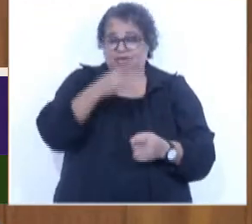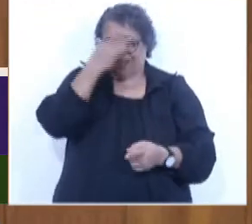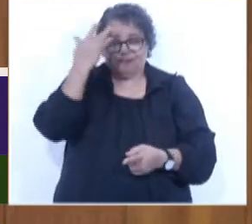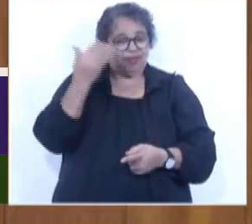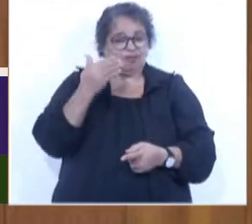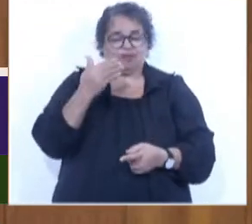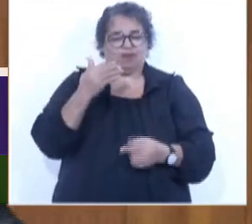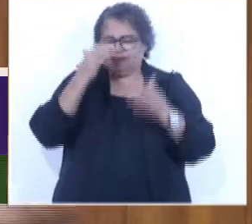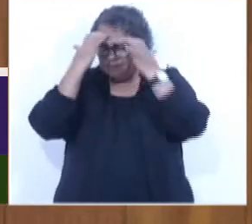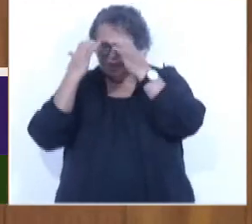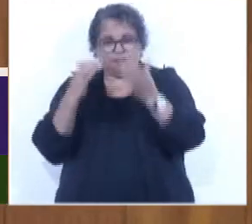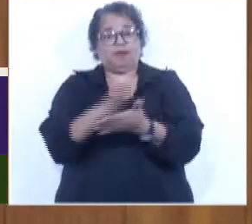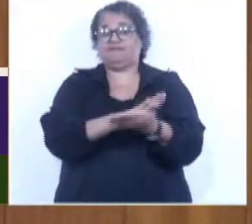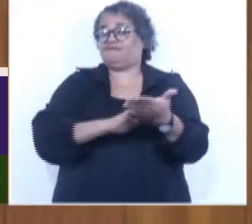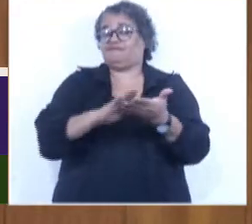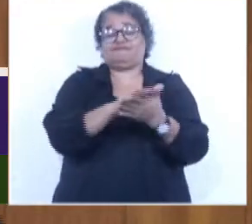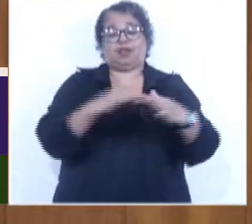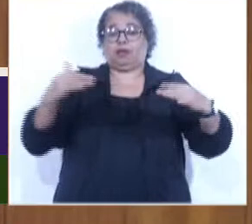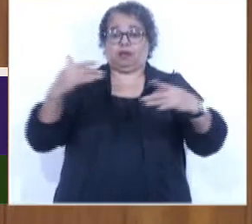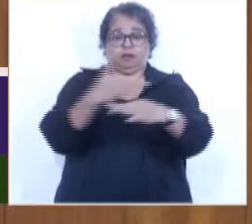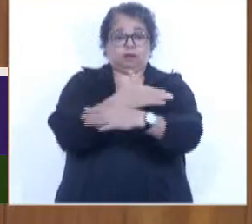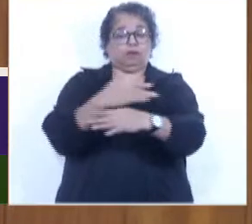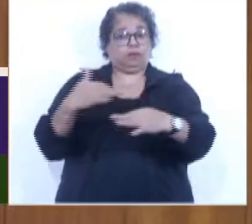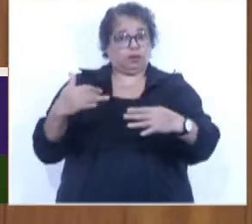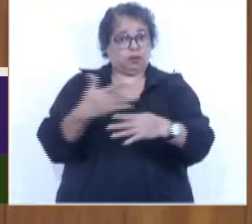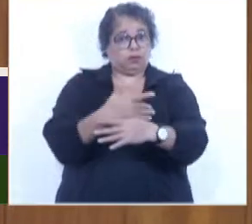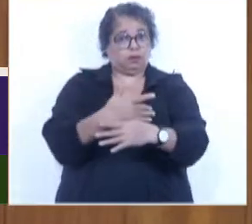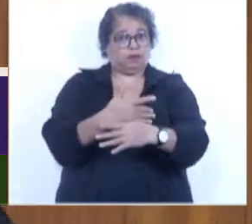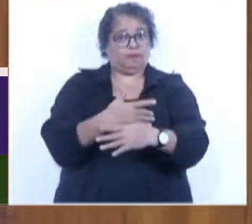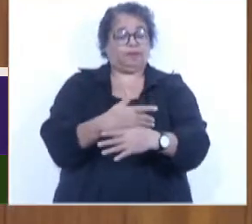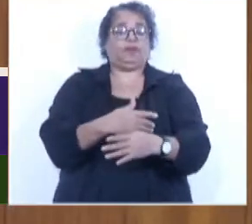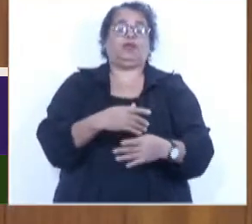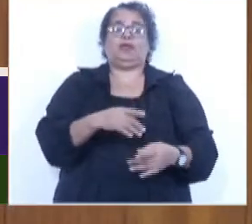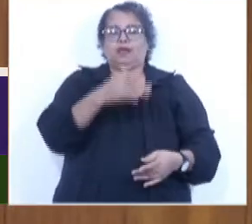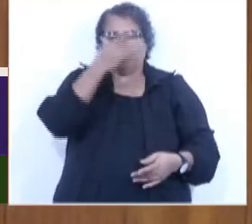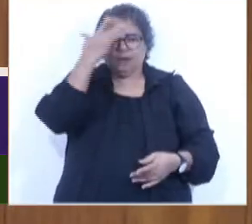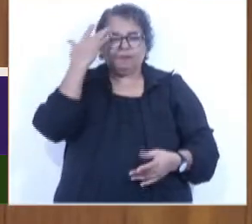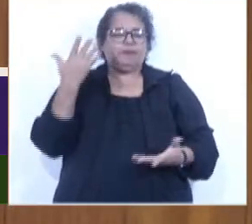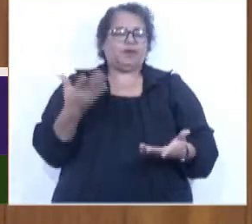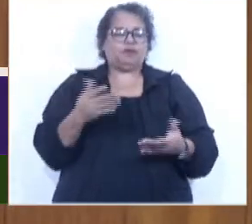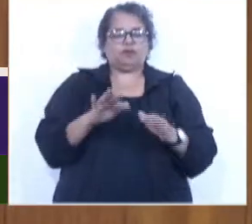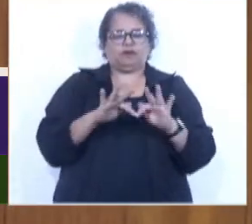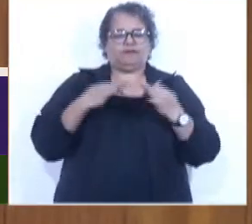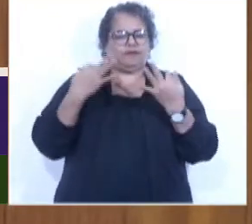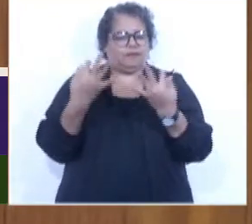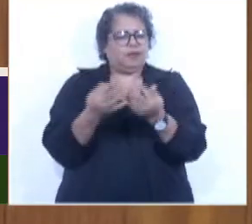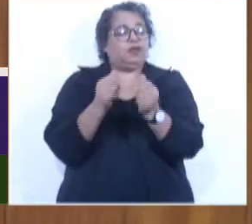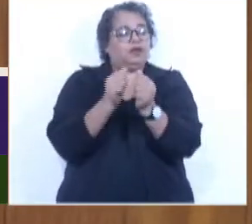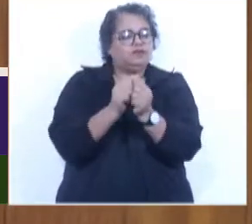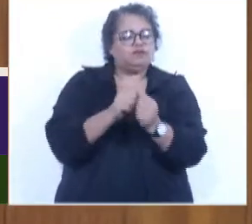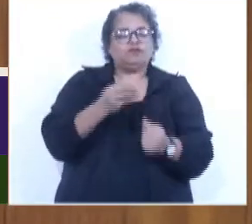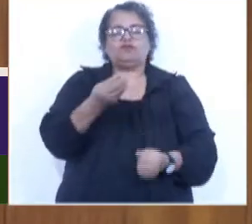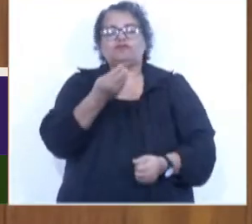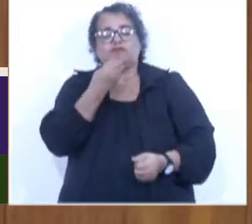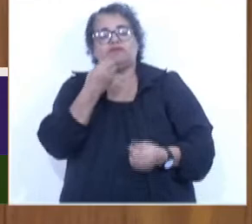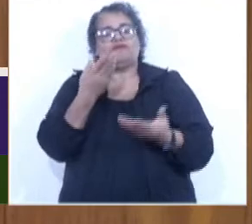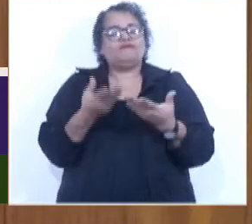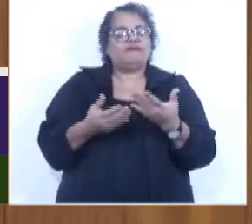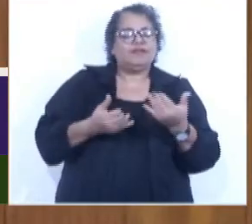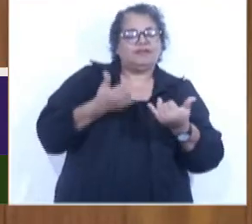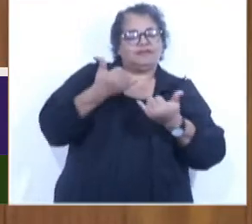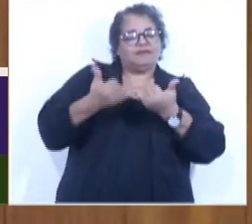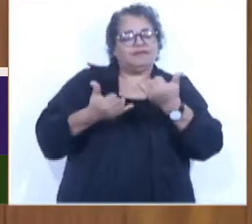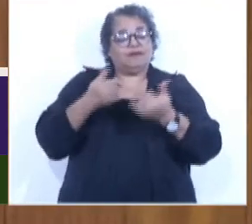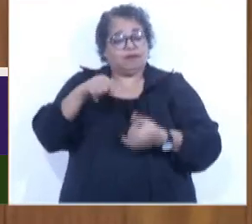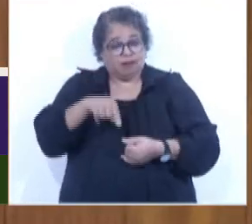e muitas muitas pessoas que estão ali cidadãos que estão com as suas famílias aproveitando se entretendo no